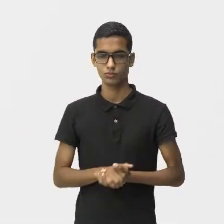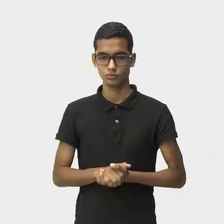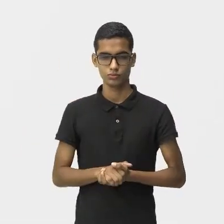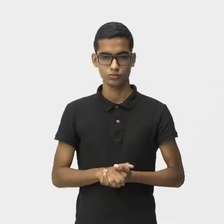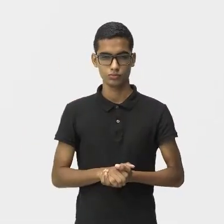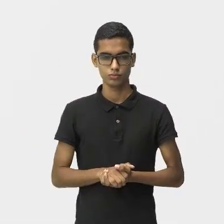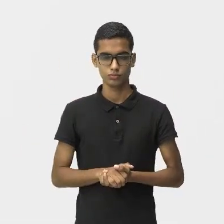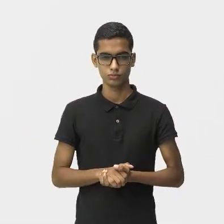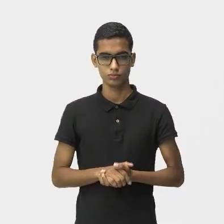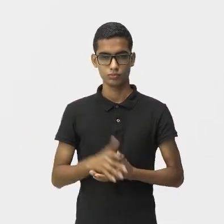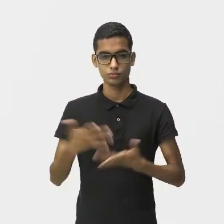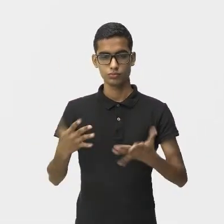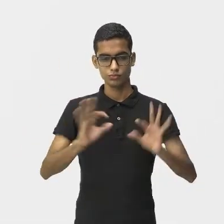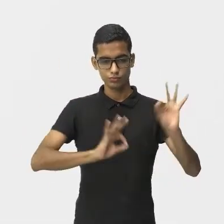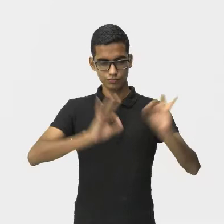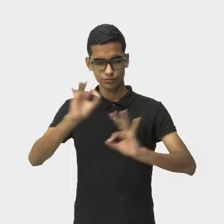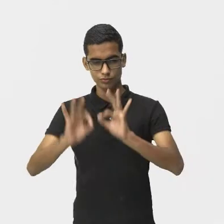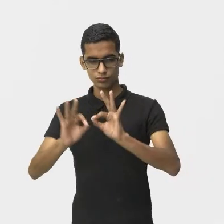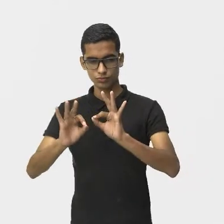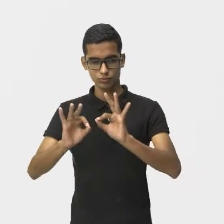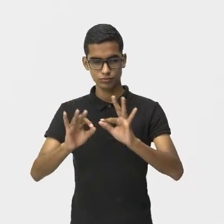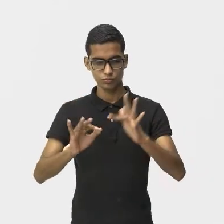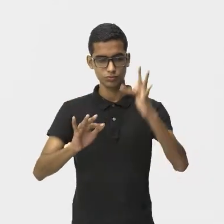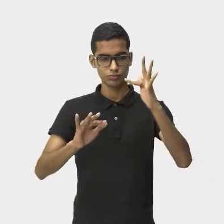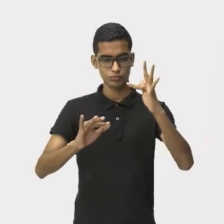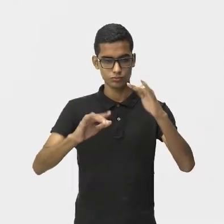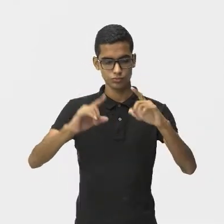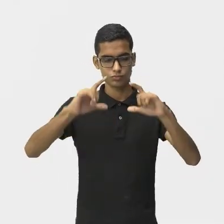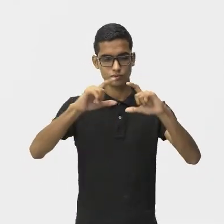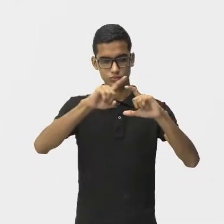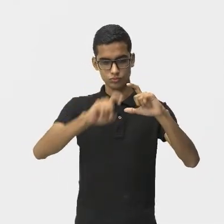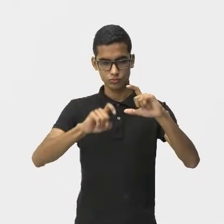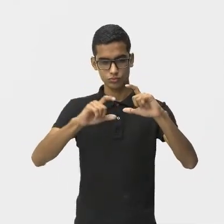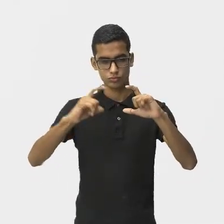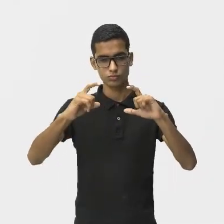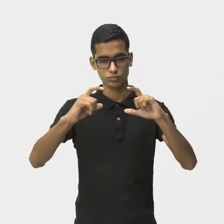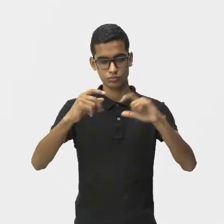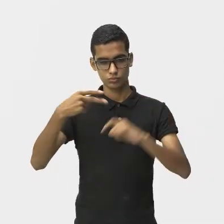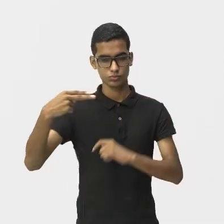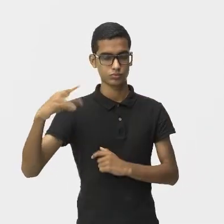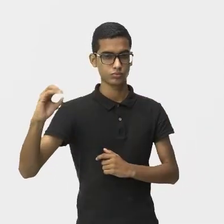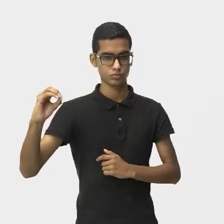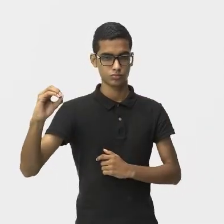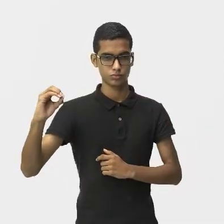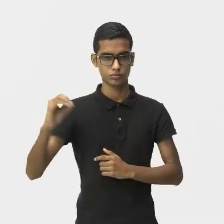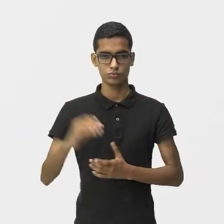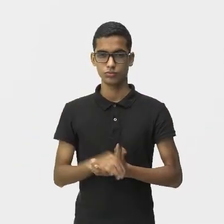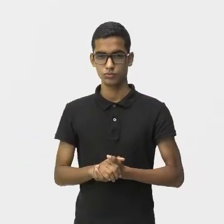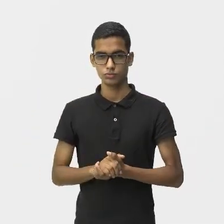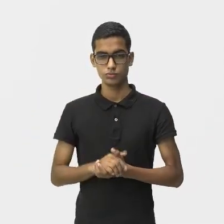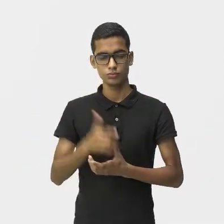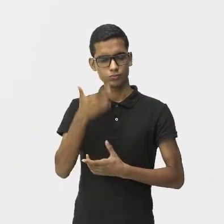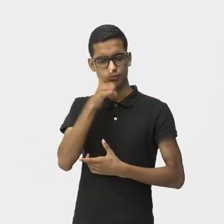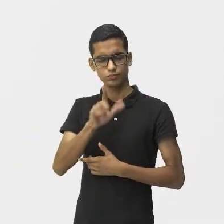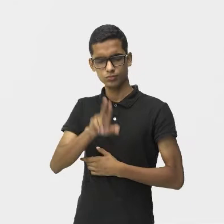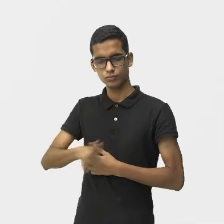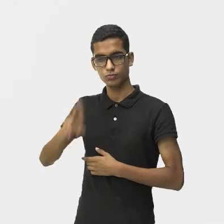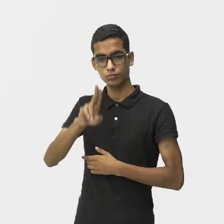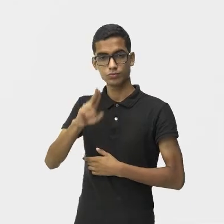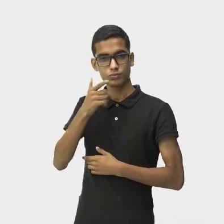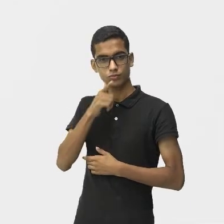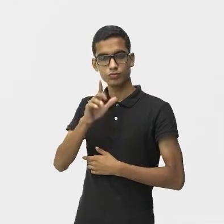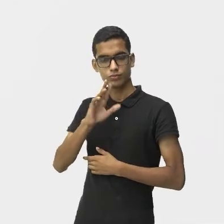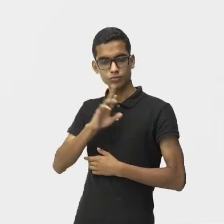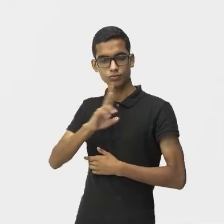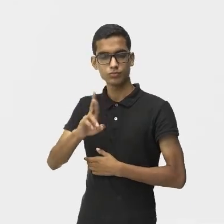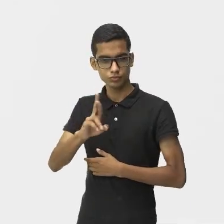Então, fazemos f de x igual a zero e resolvemos a equação do segundo grau utilizando a